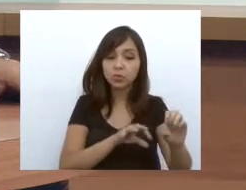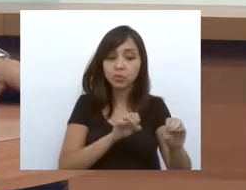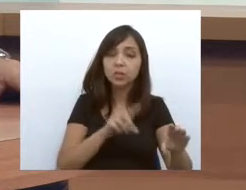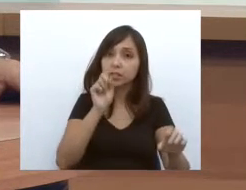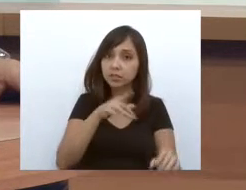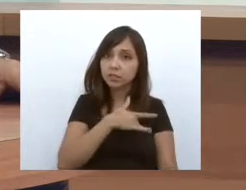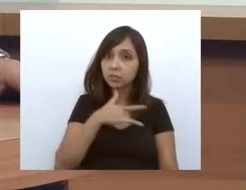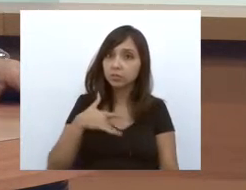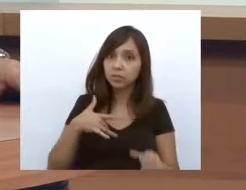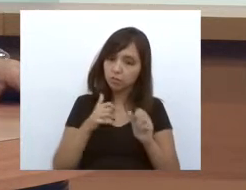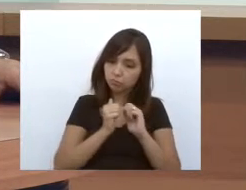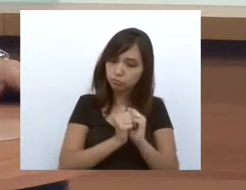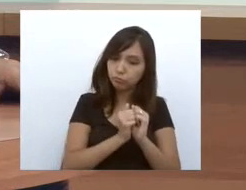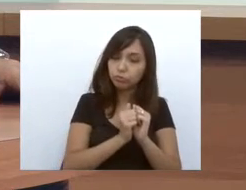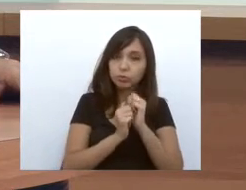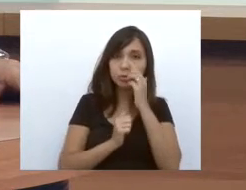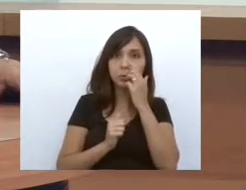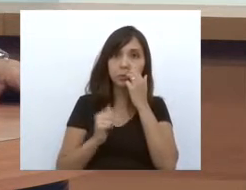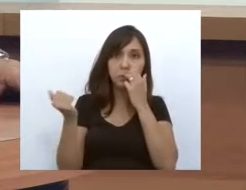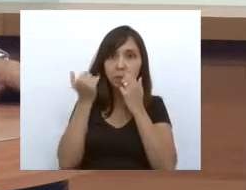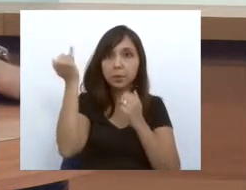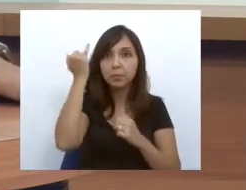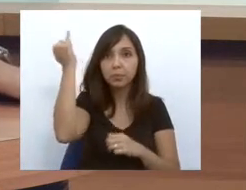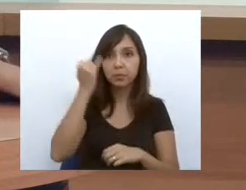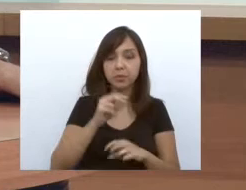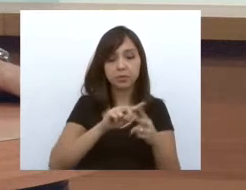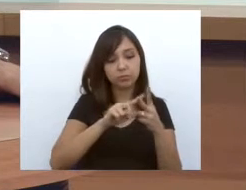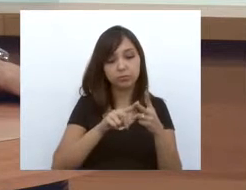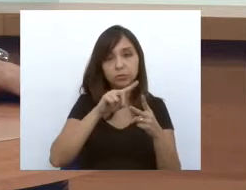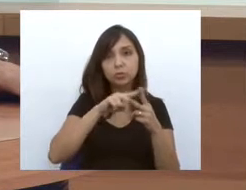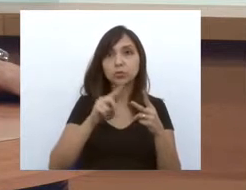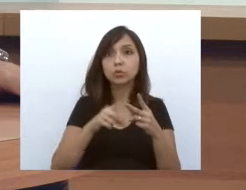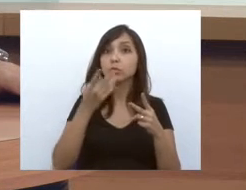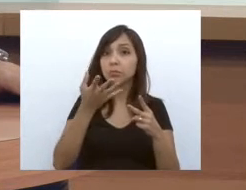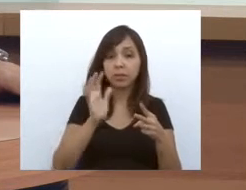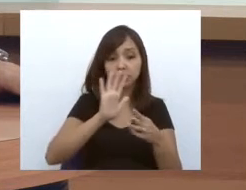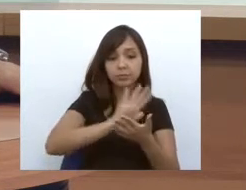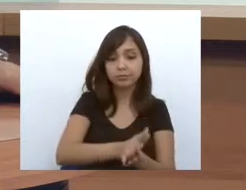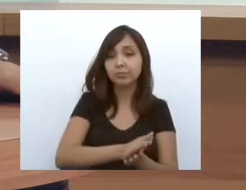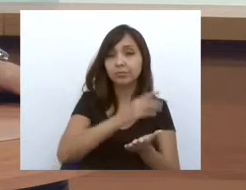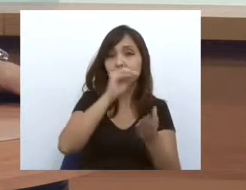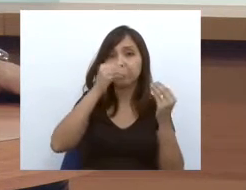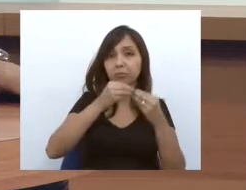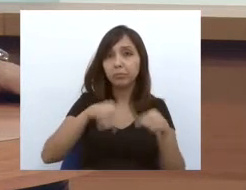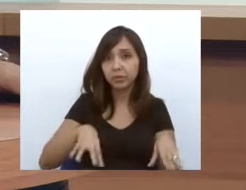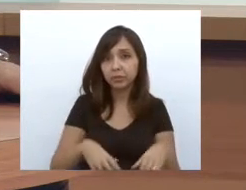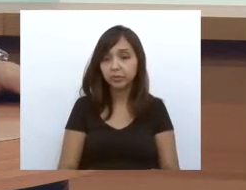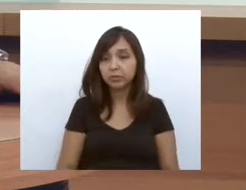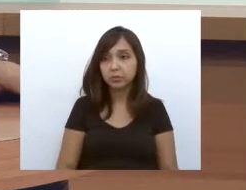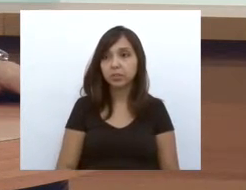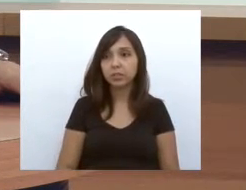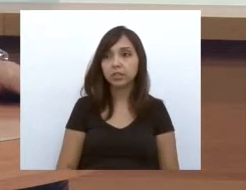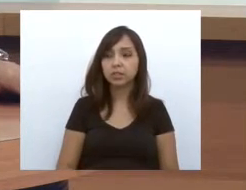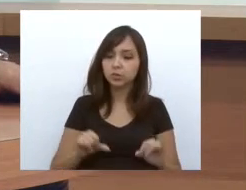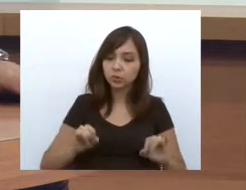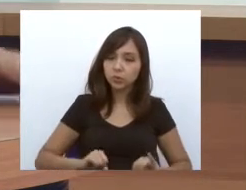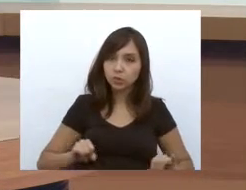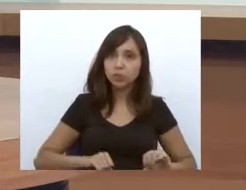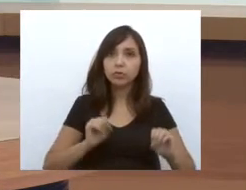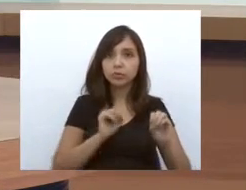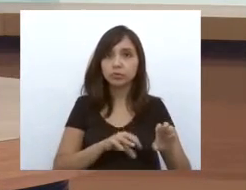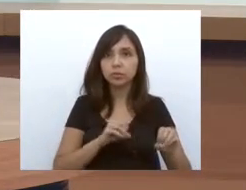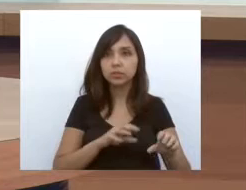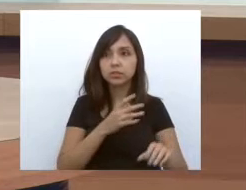saúde têm que andar junto. E são as duas pastas que estão sendo mais atingidas nesse país. como sofre a educação e a